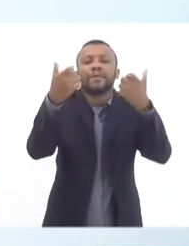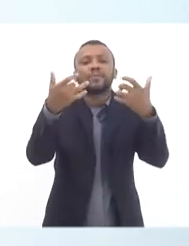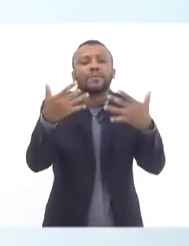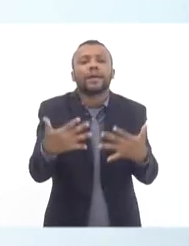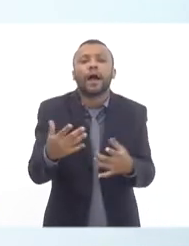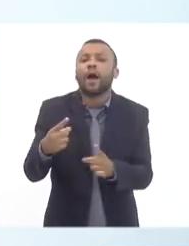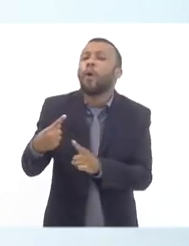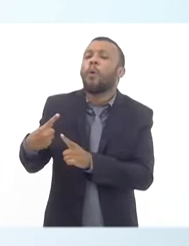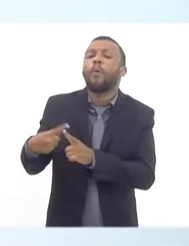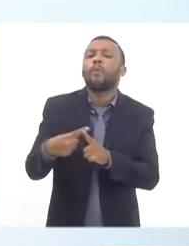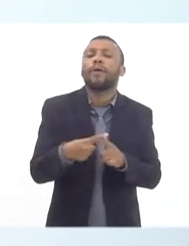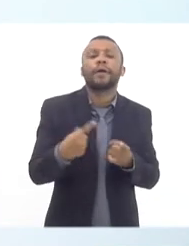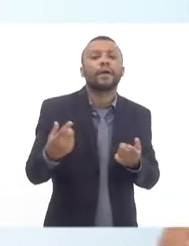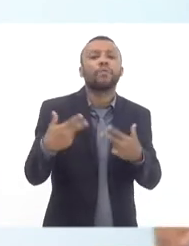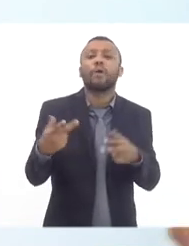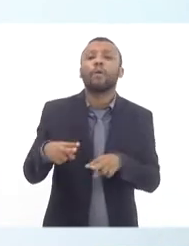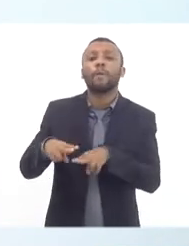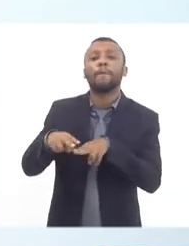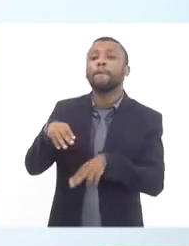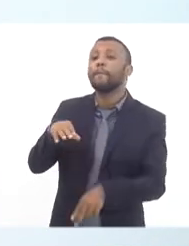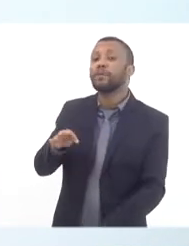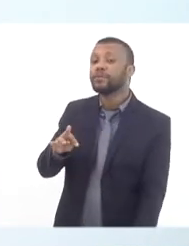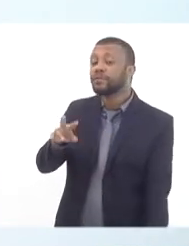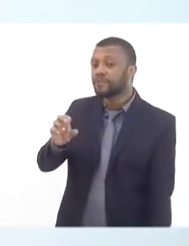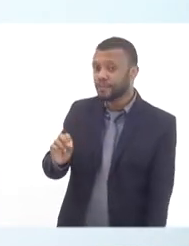O projeto de lei está alinhado à Lei